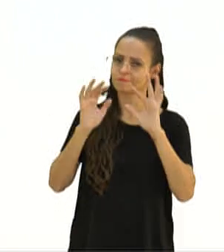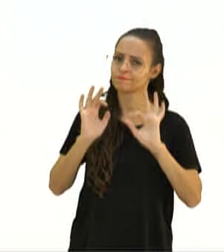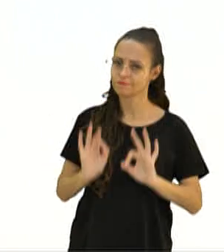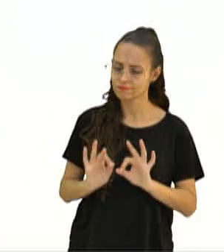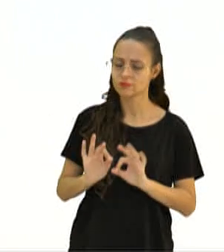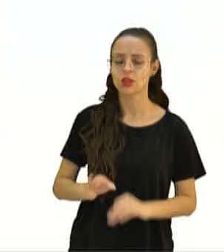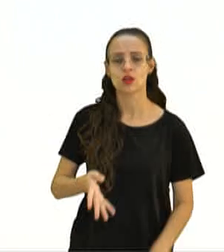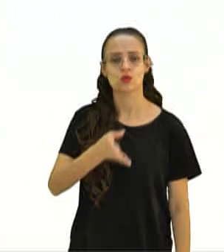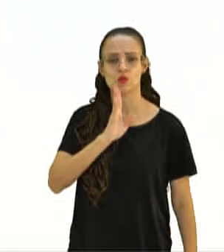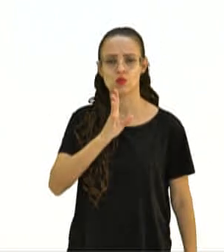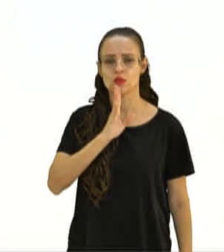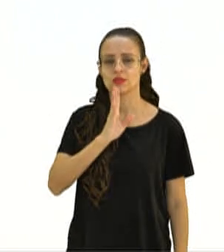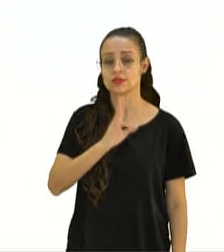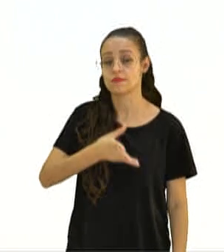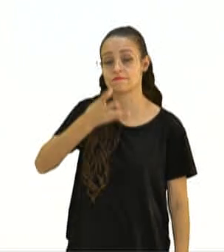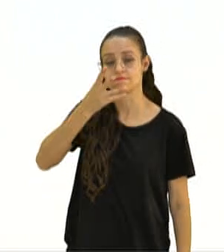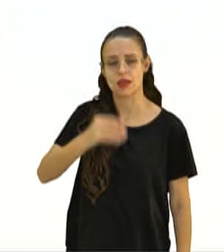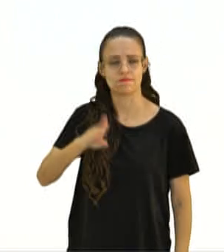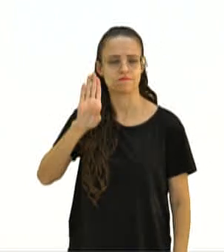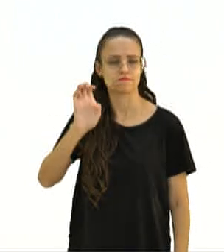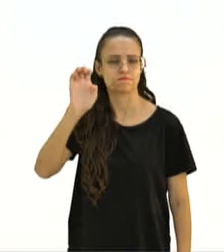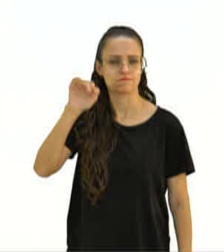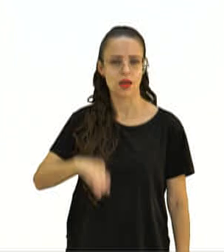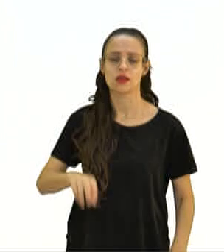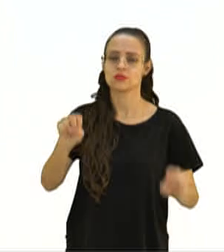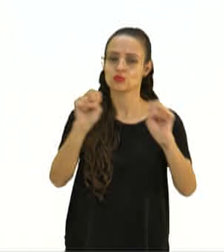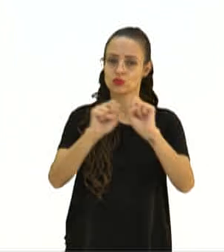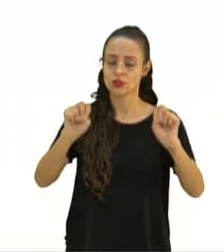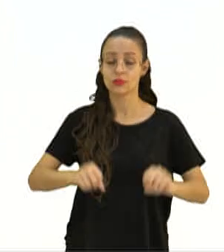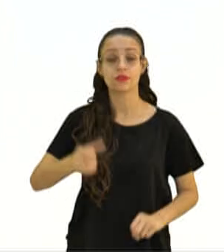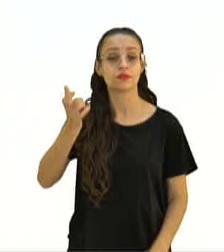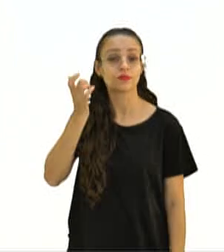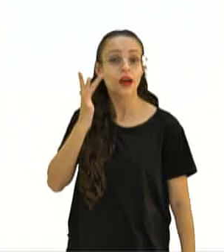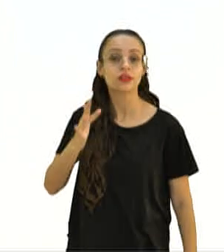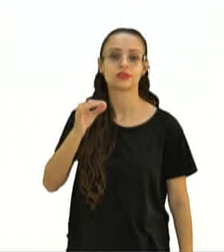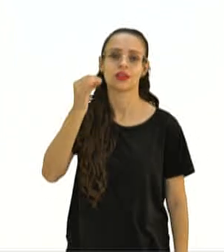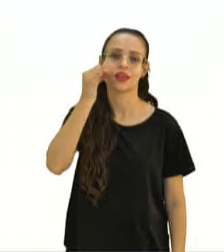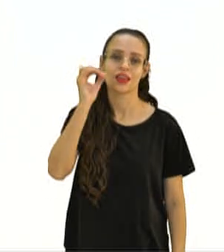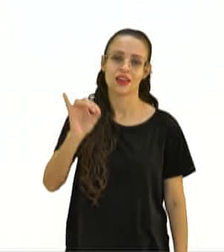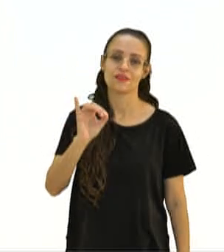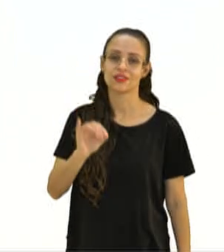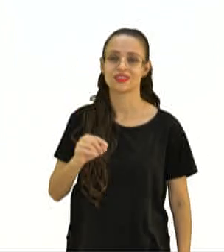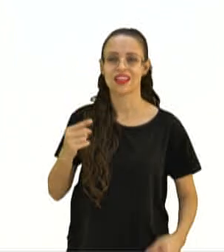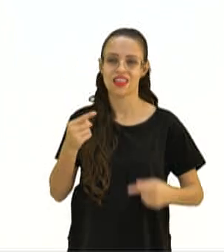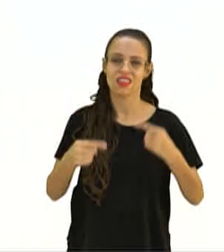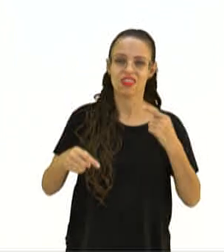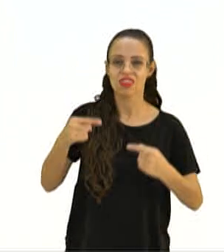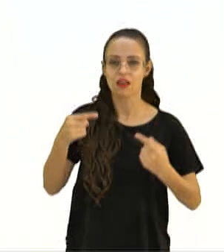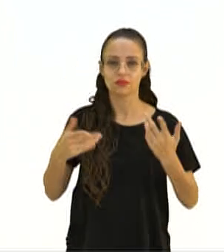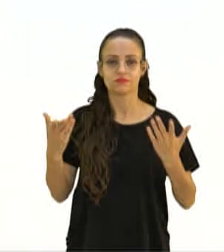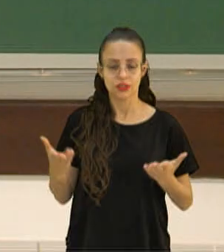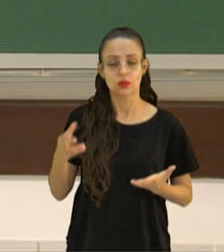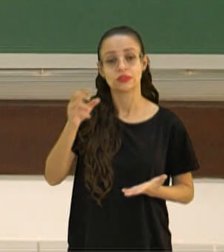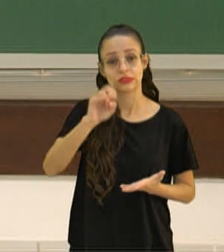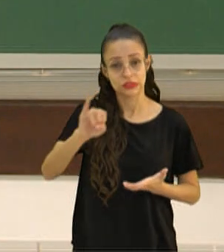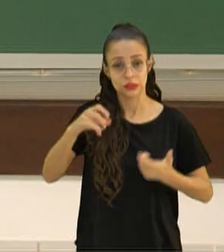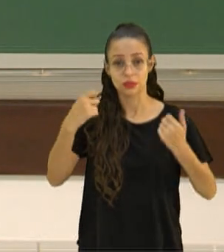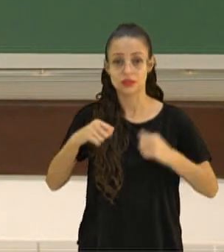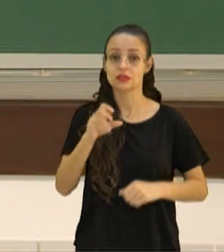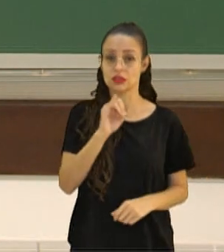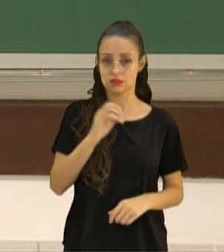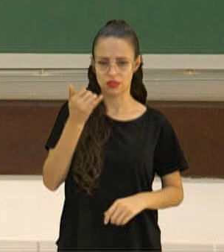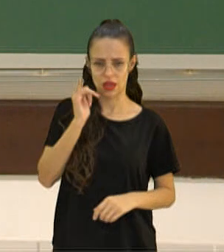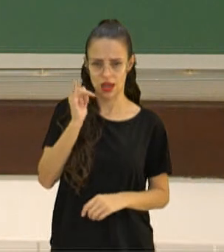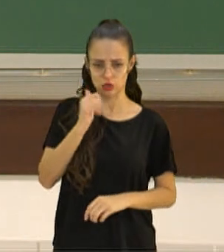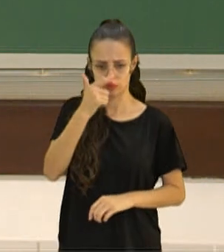o máximo possível sobre o sistema, né, facilita esse processo e evita arbitrariedades, né? Então, caso necessário, se o narrador